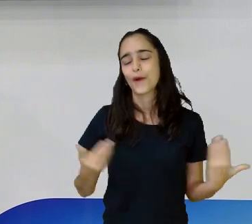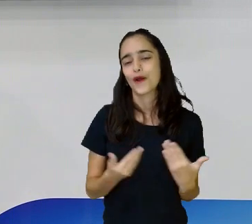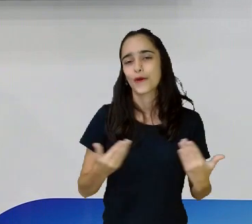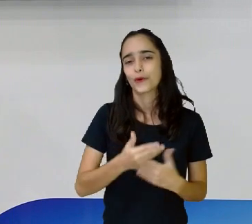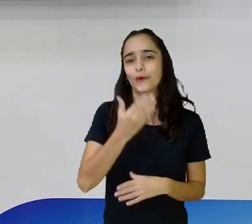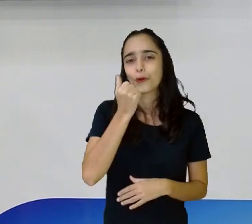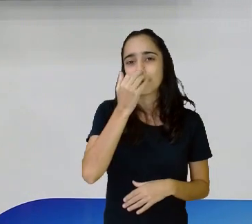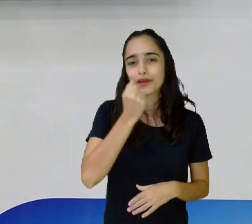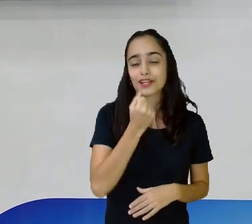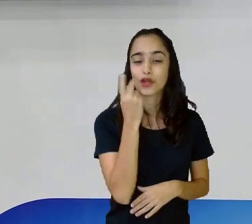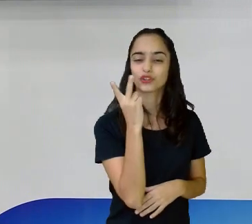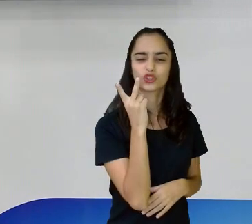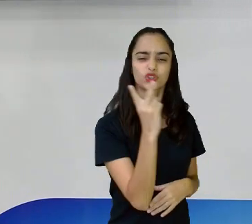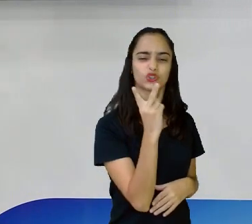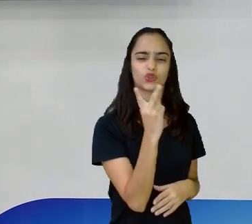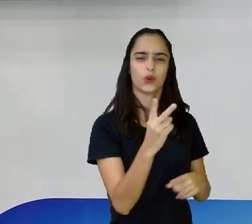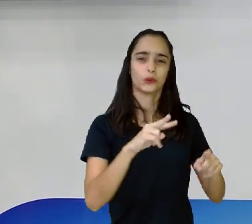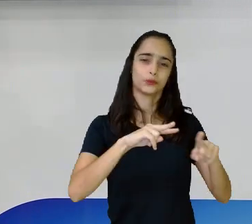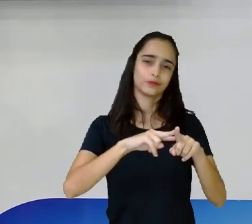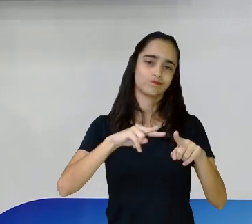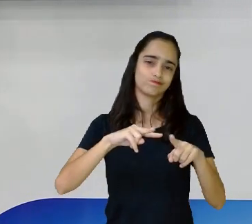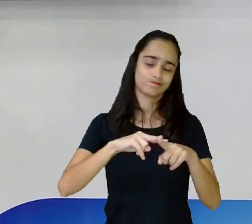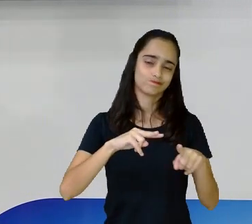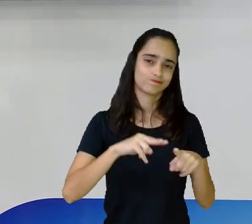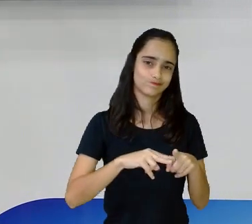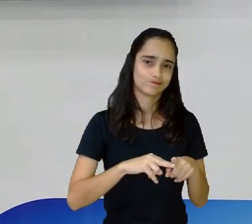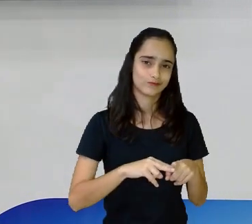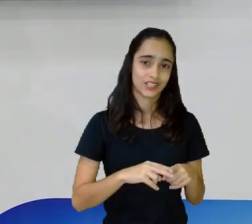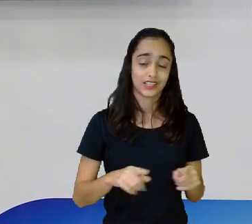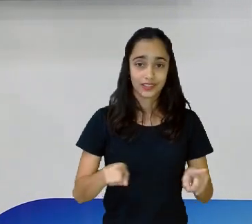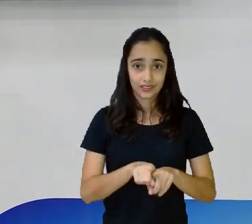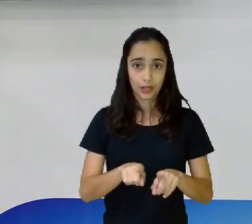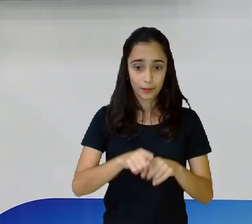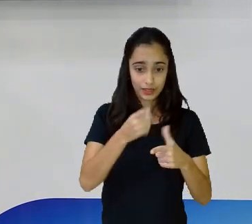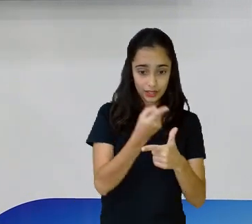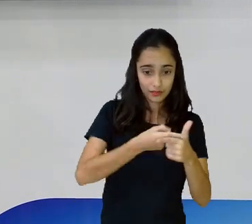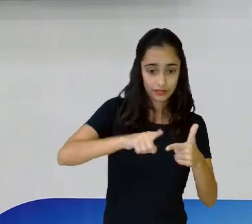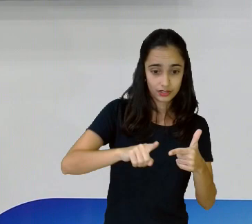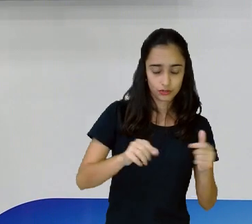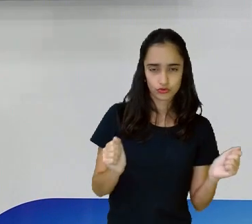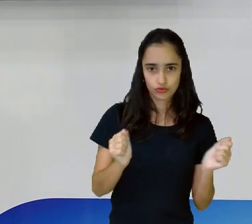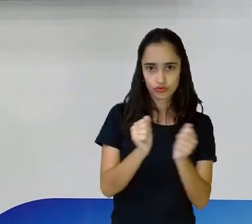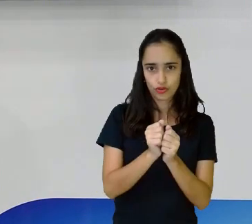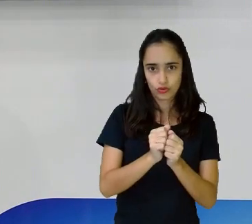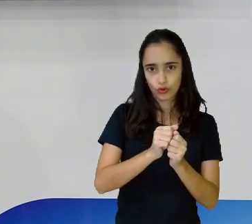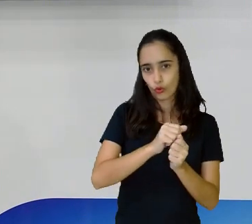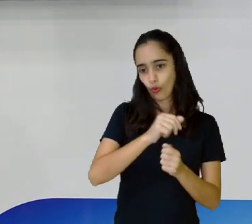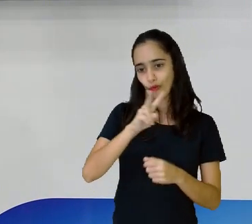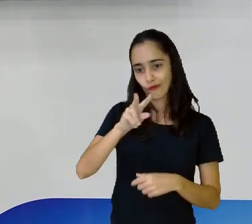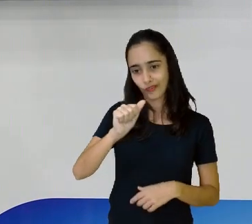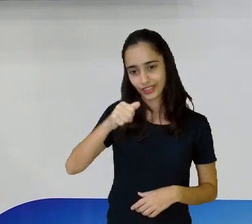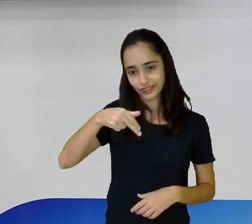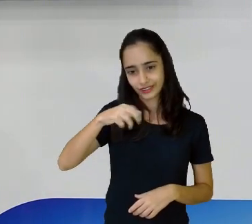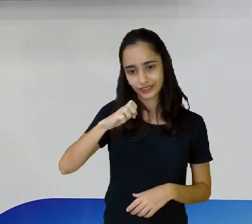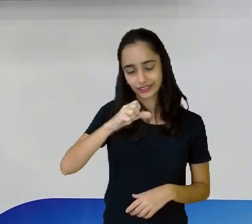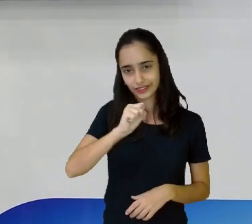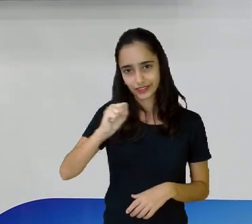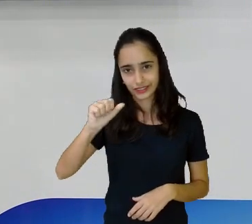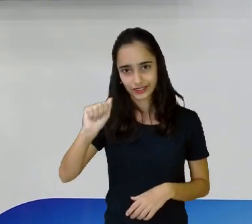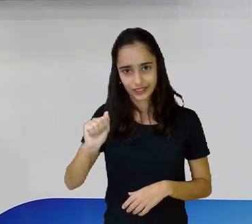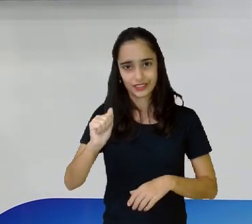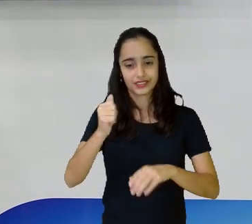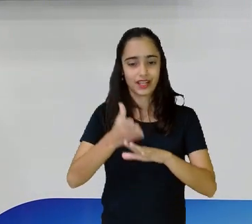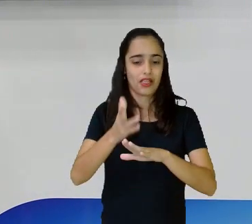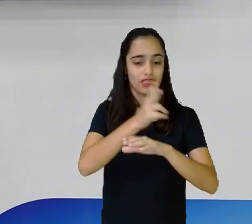2 pedacinhos e dividiria com certeza com Vanessa da produção, porque eu sei que